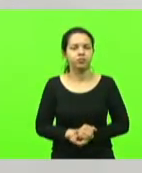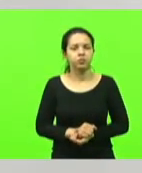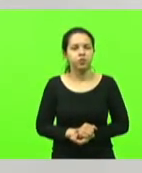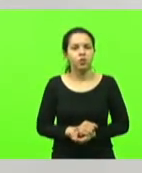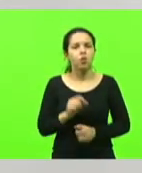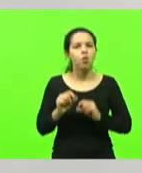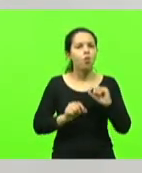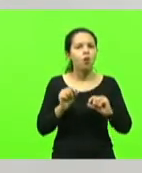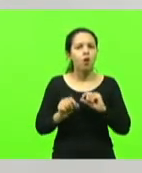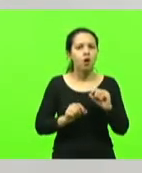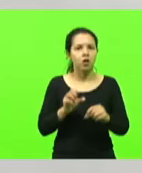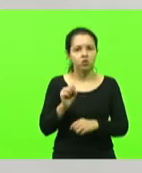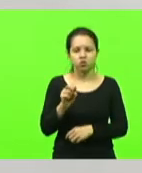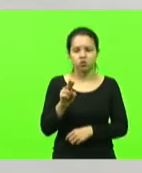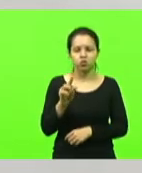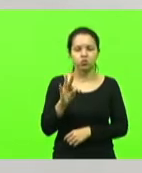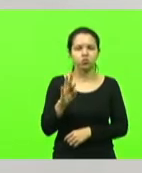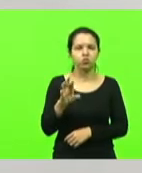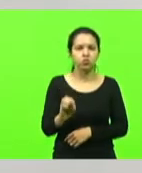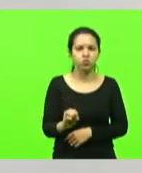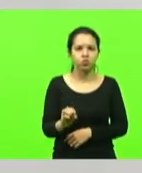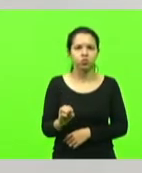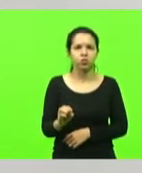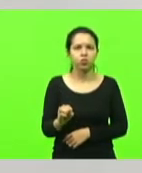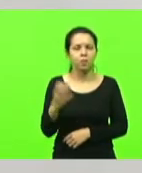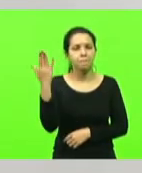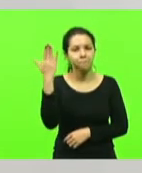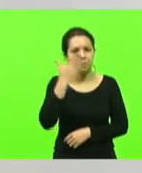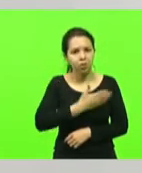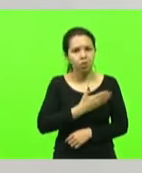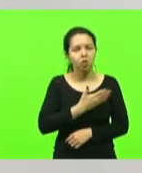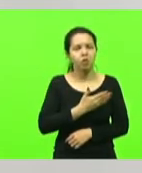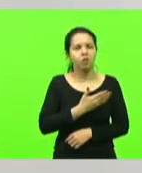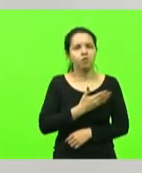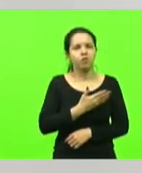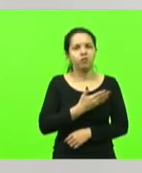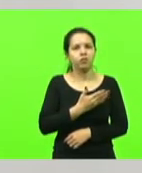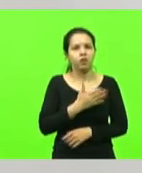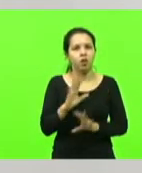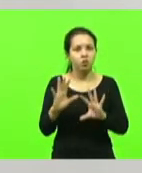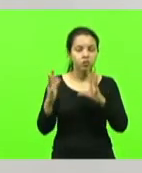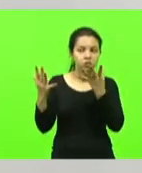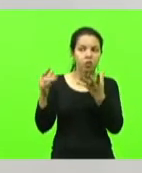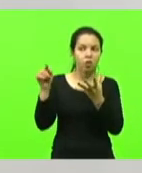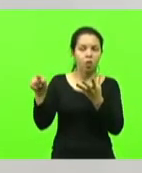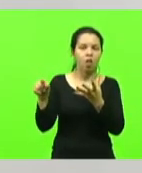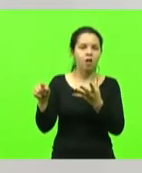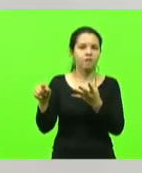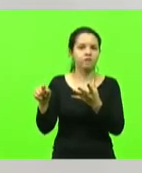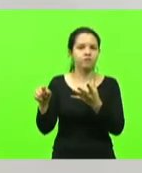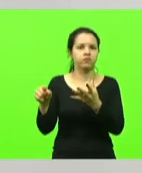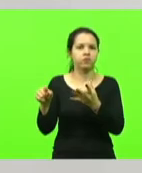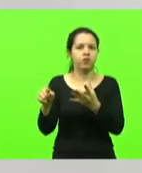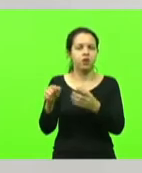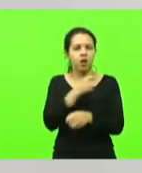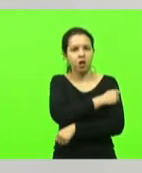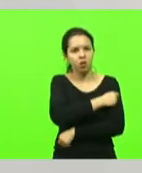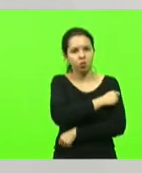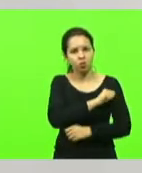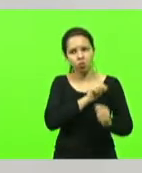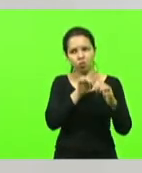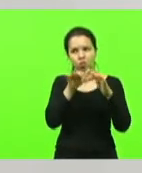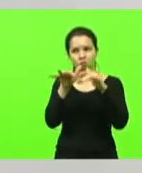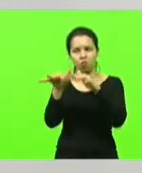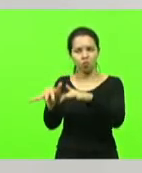o surto foi na escola, quando comprovadamente aconteceu em uma festa, por exemplo, onde os alunos se encontram? Por